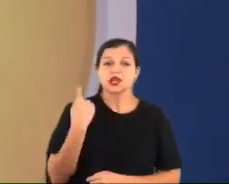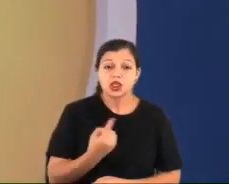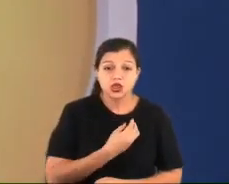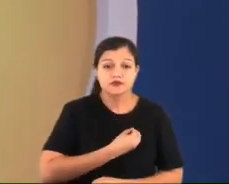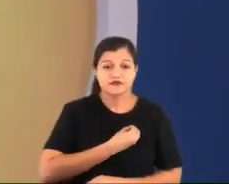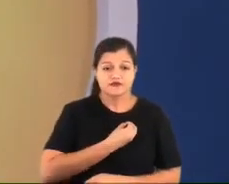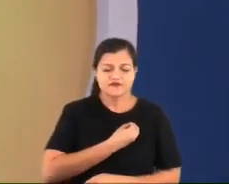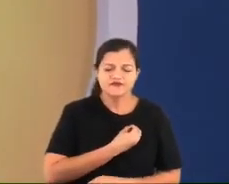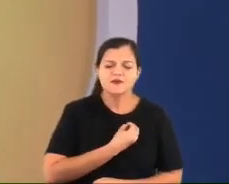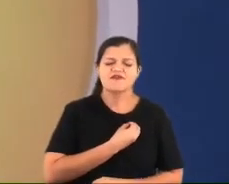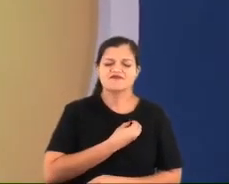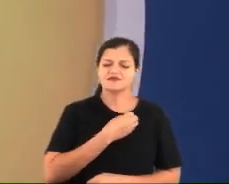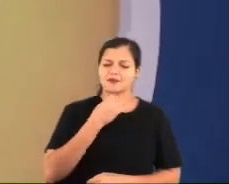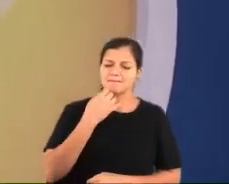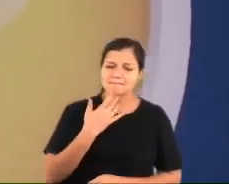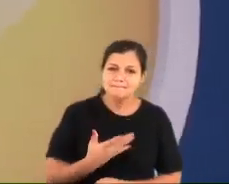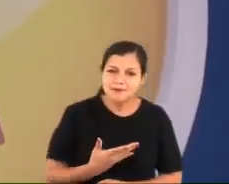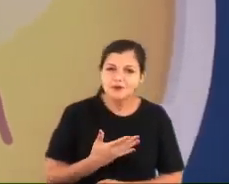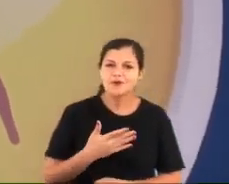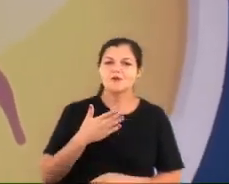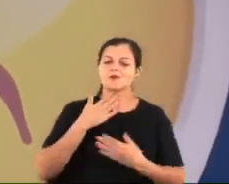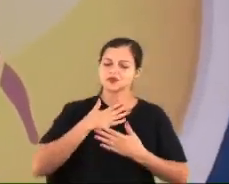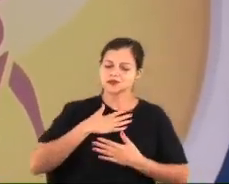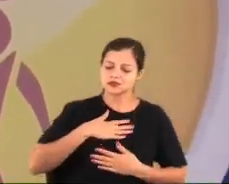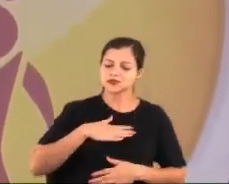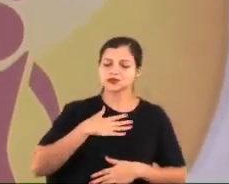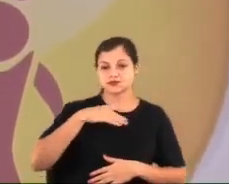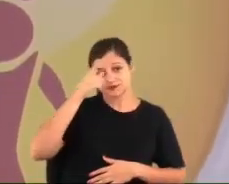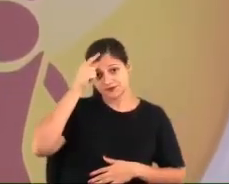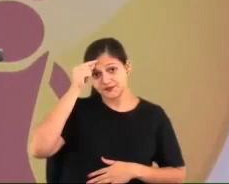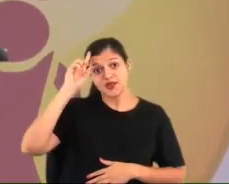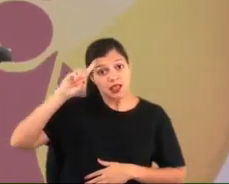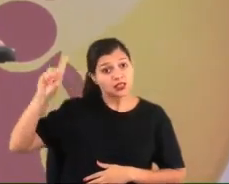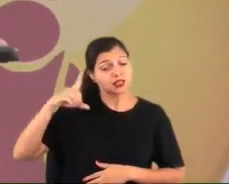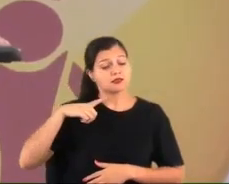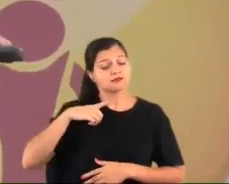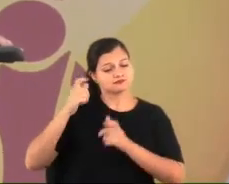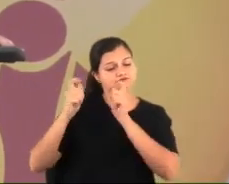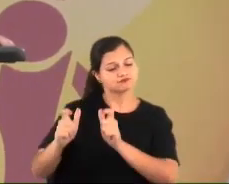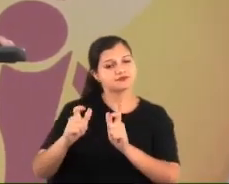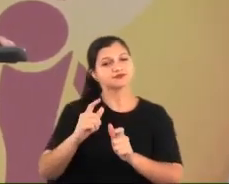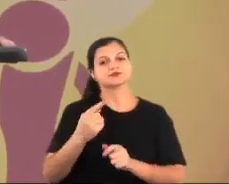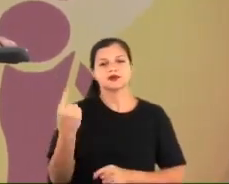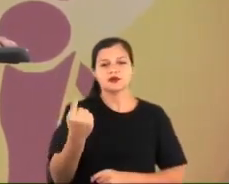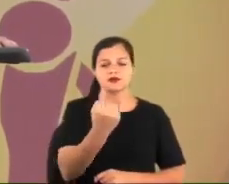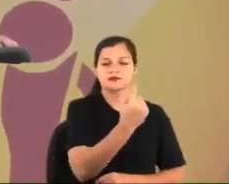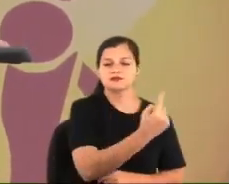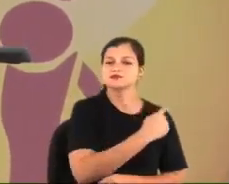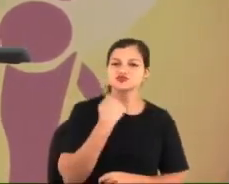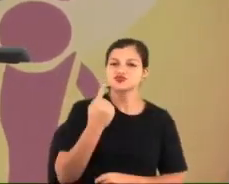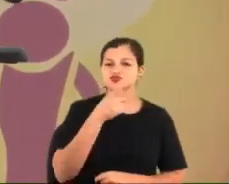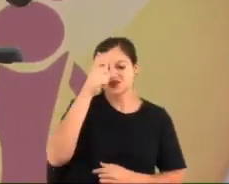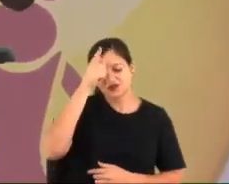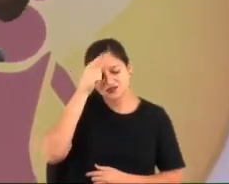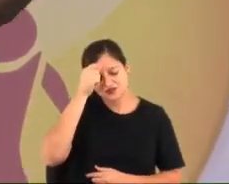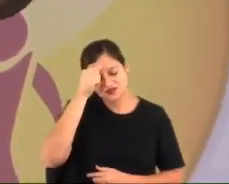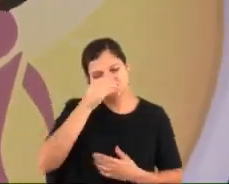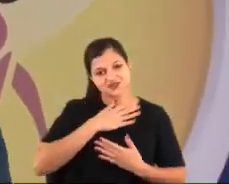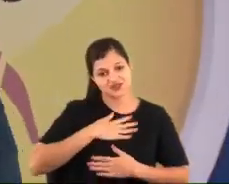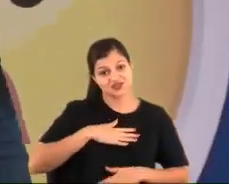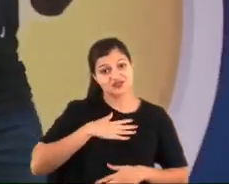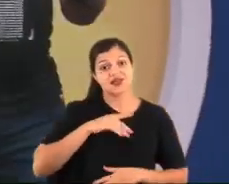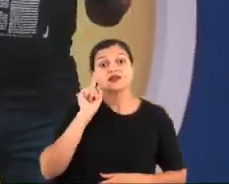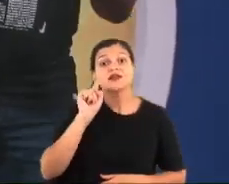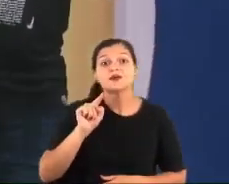um de nós. Ele tem um lugar para cada um de nós descansar, que é os braços dele. E isso